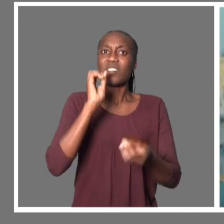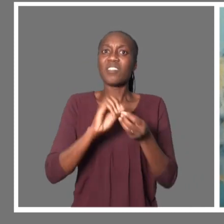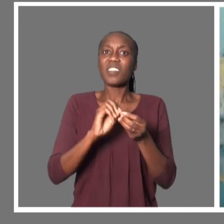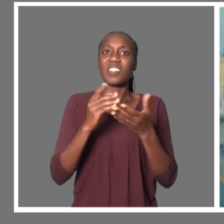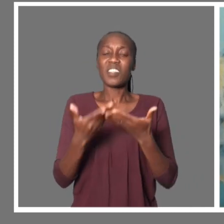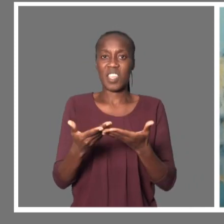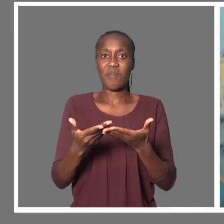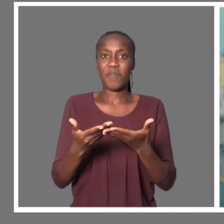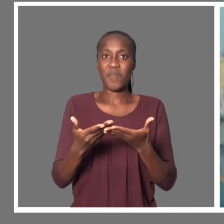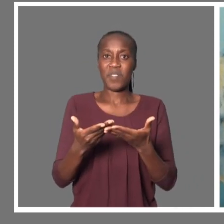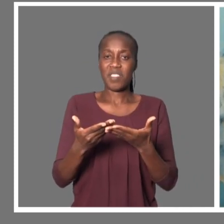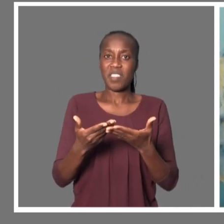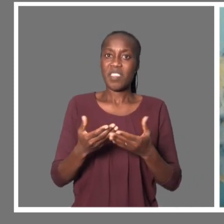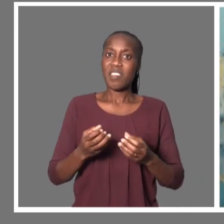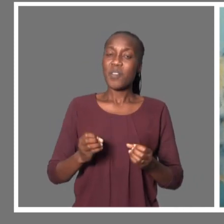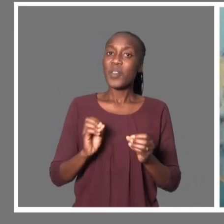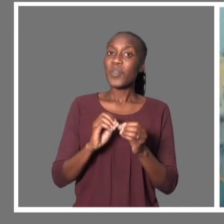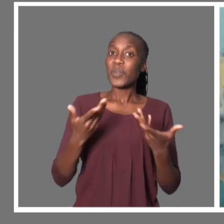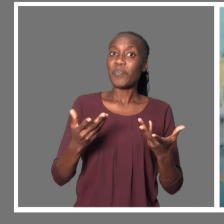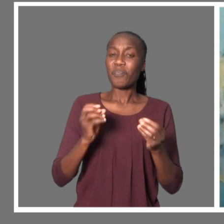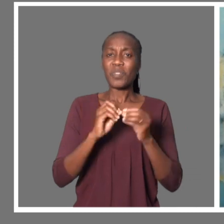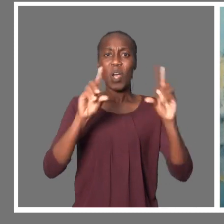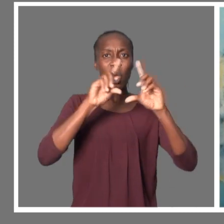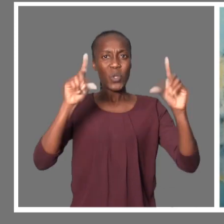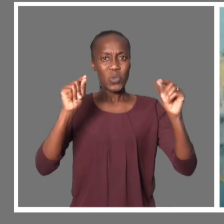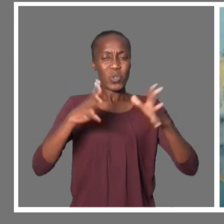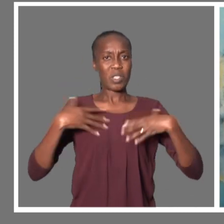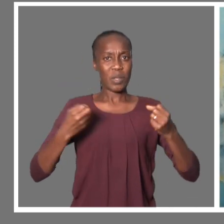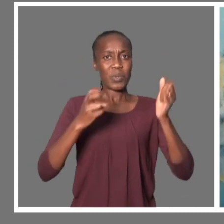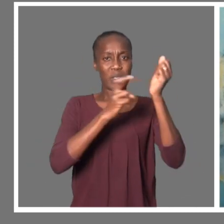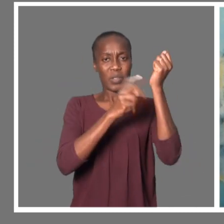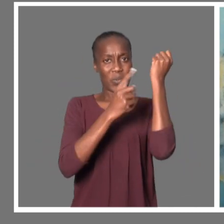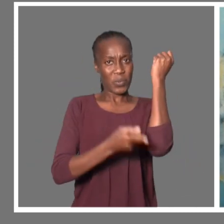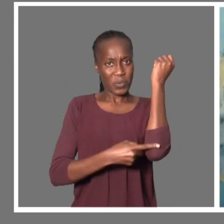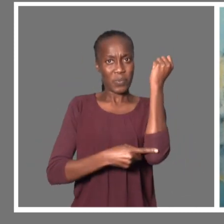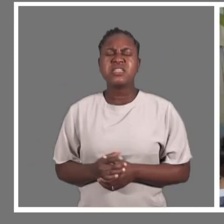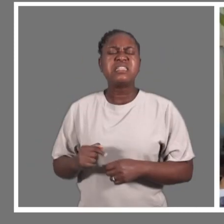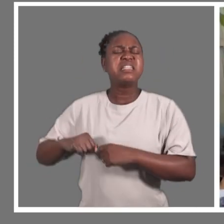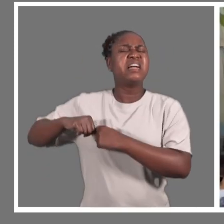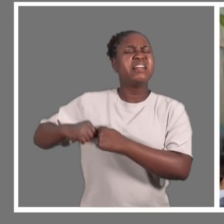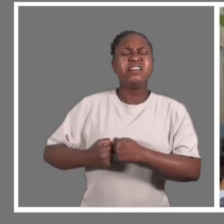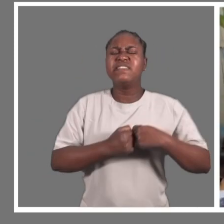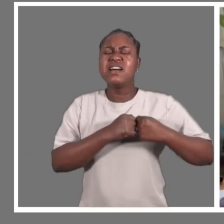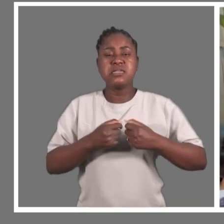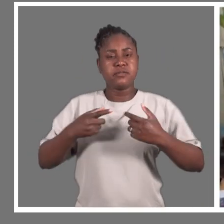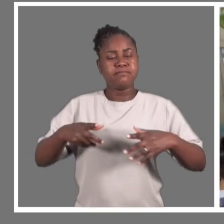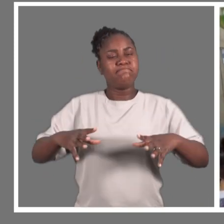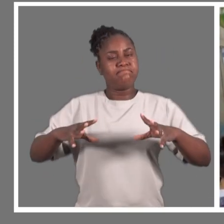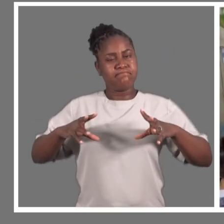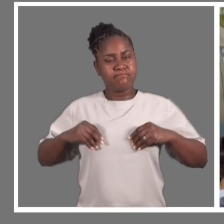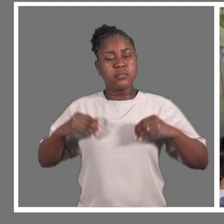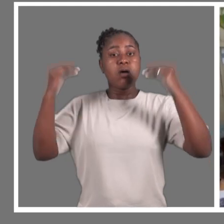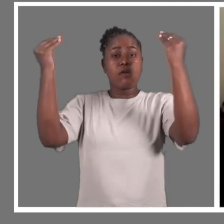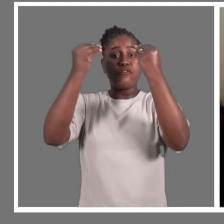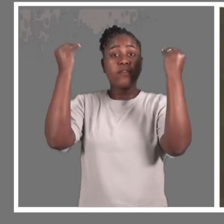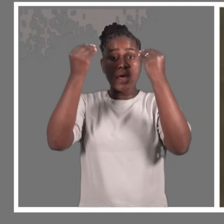não ter receio de o que eles são sobre a sua saúde pessoal. Este desafio foi